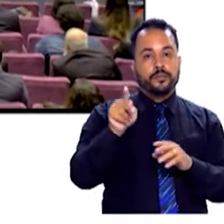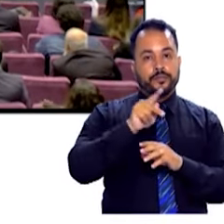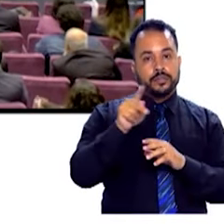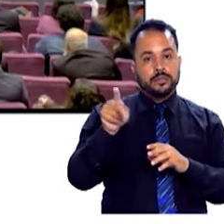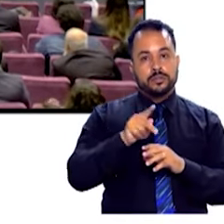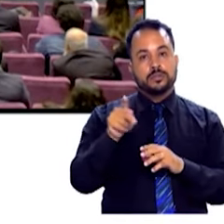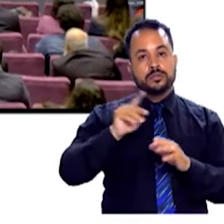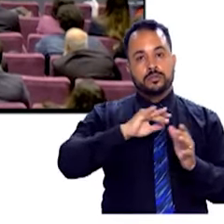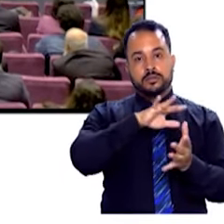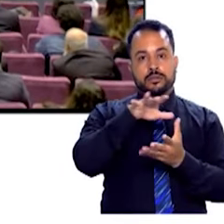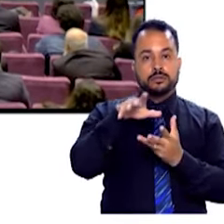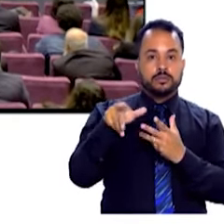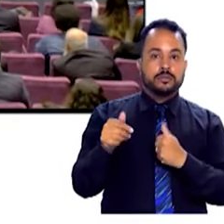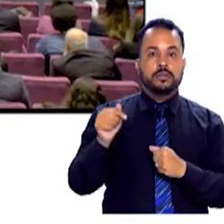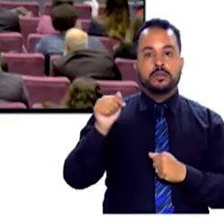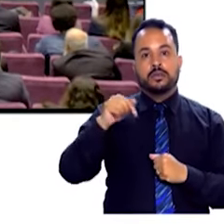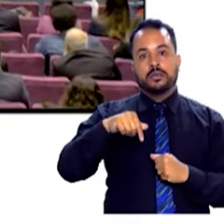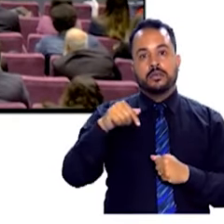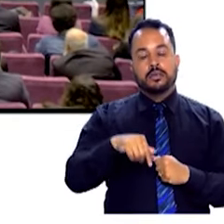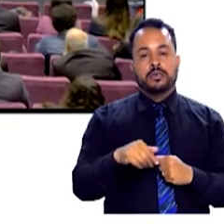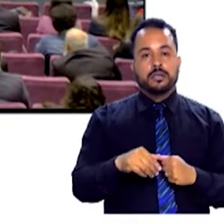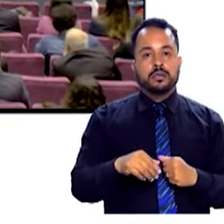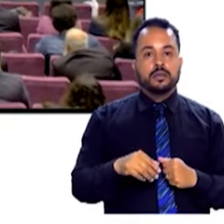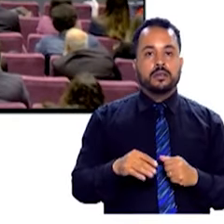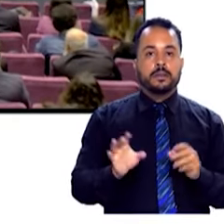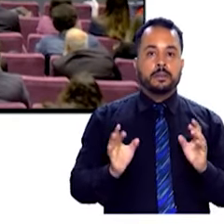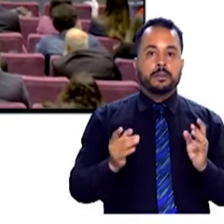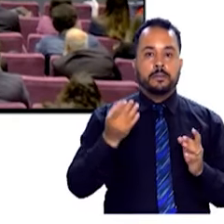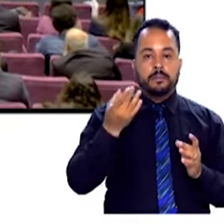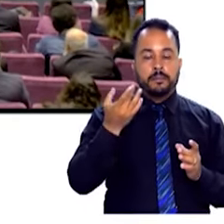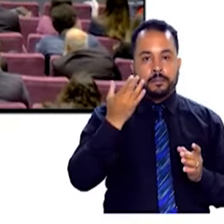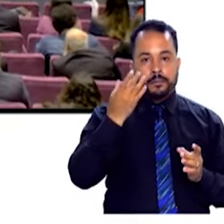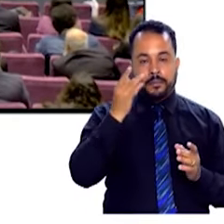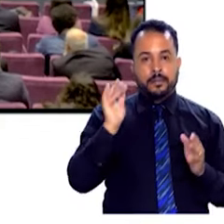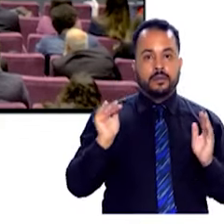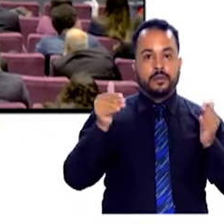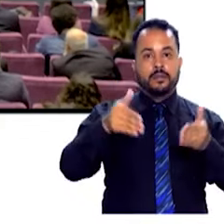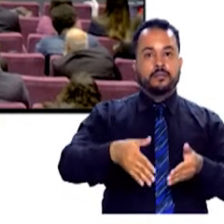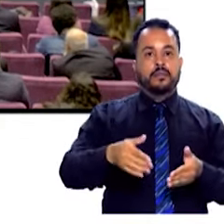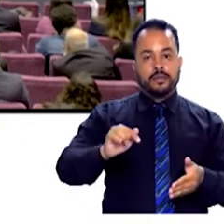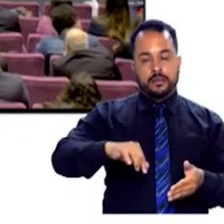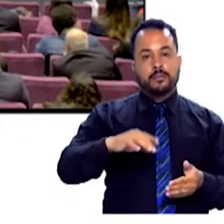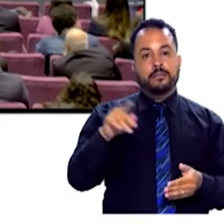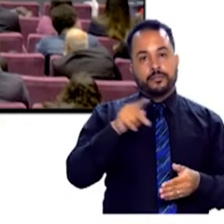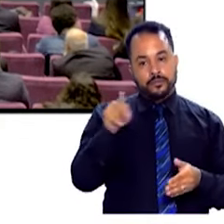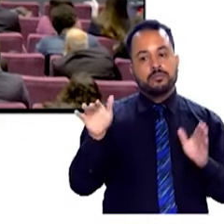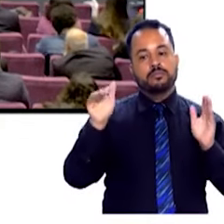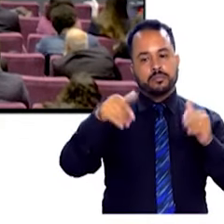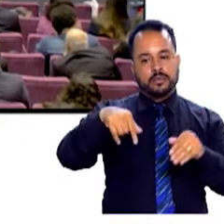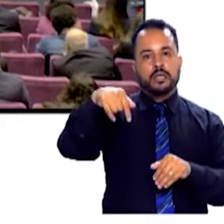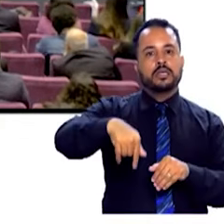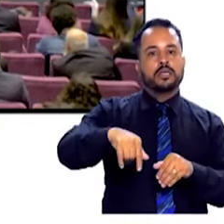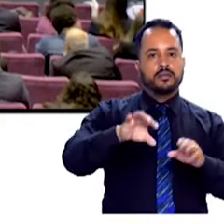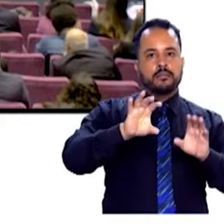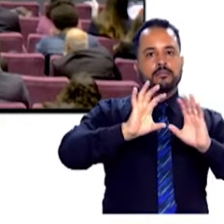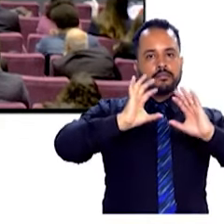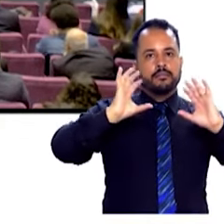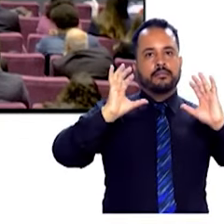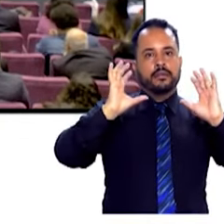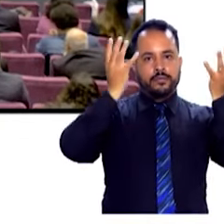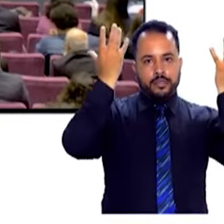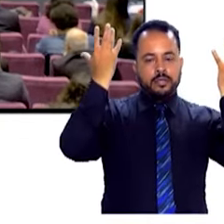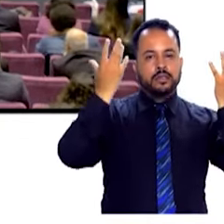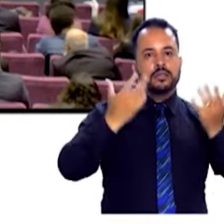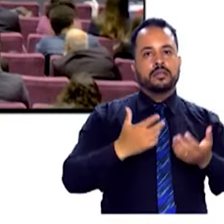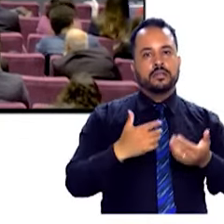estrangeiros que que muito nos honram com suas presenças aqui e os professores brasileiros também neste evento realçando de